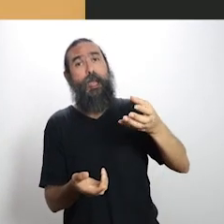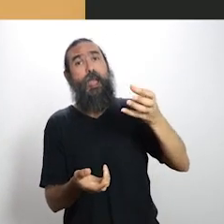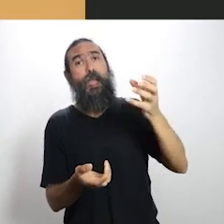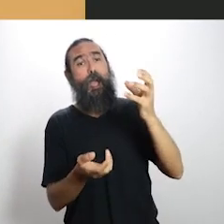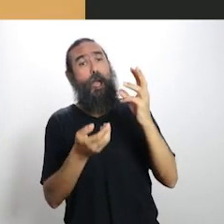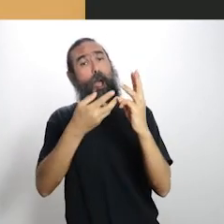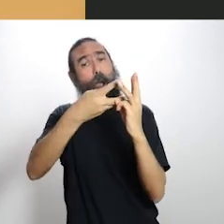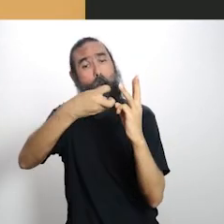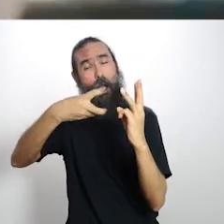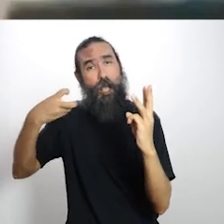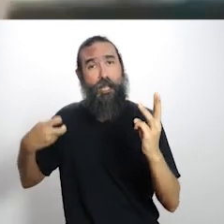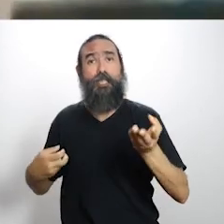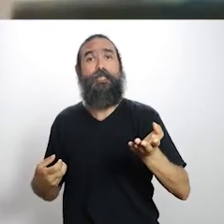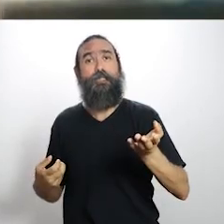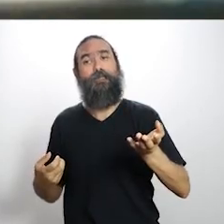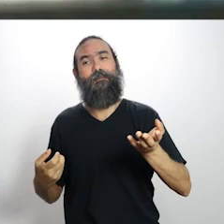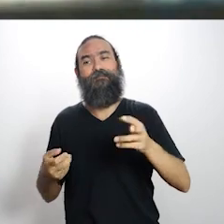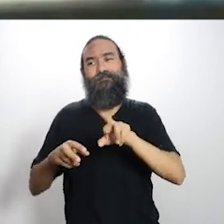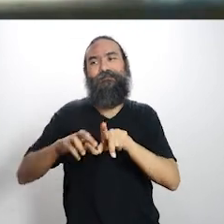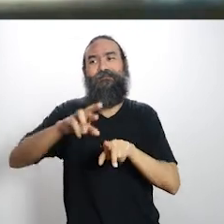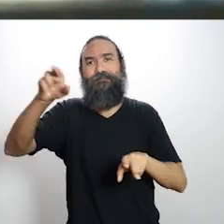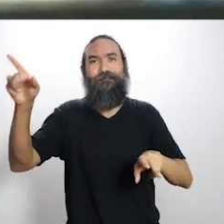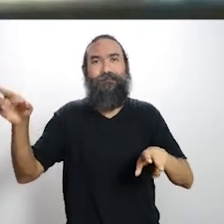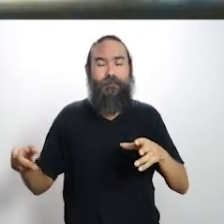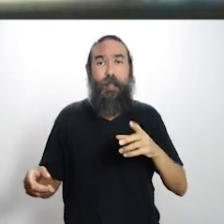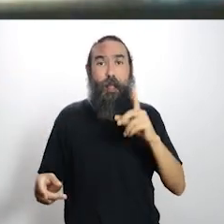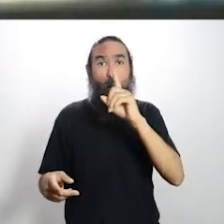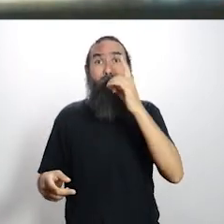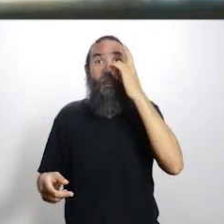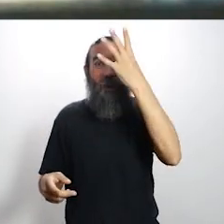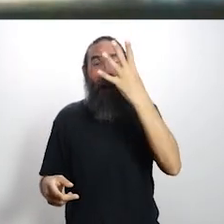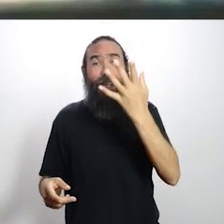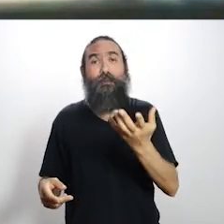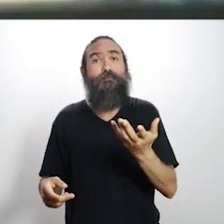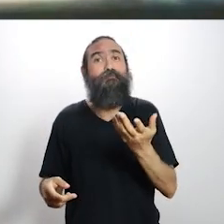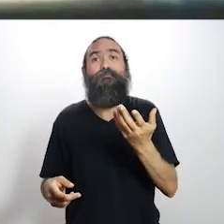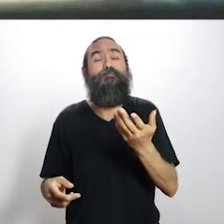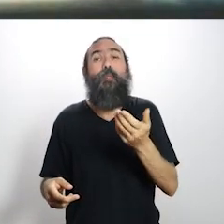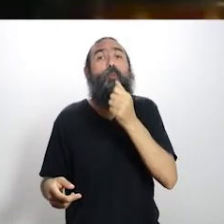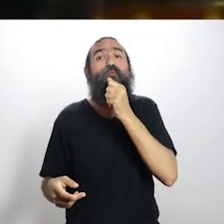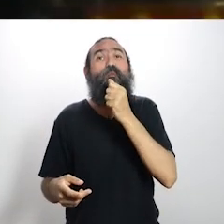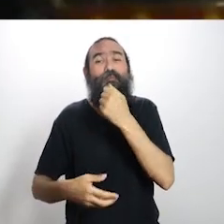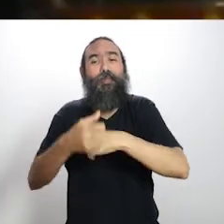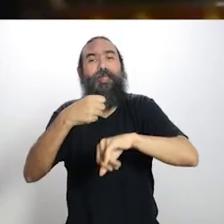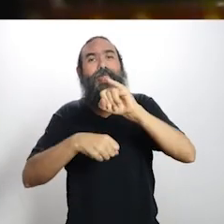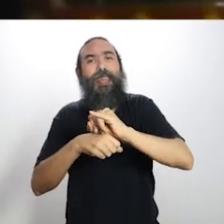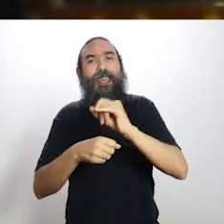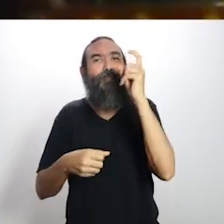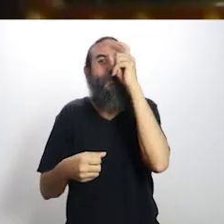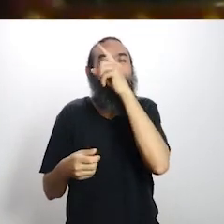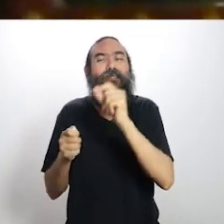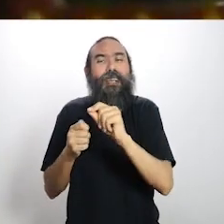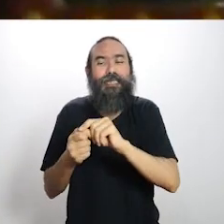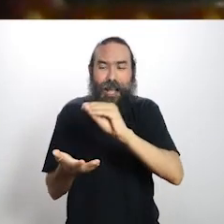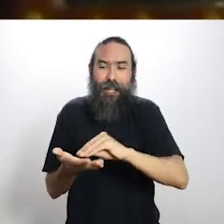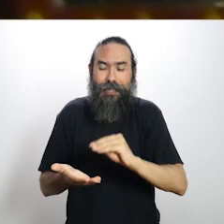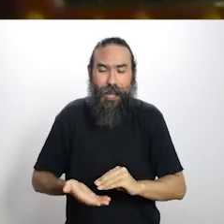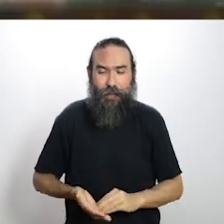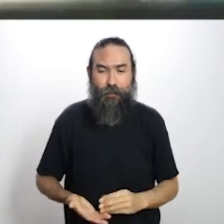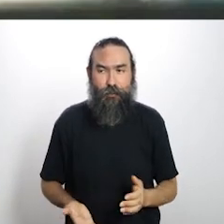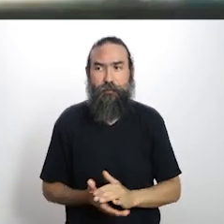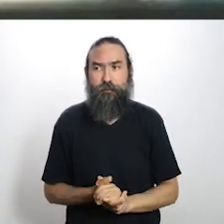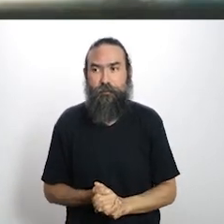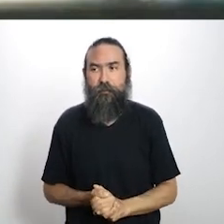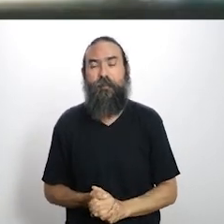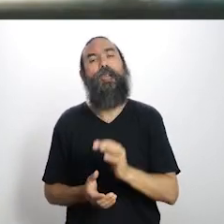eu posso colocar o que a gente tem conversado sobre isso Juliano sobre essa questão dos territórios rapidamente muito breve